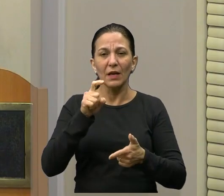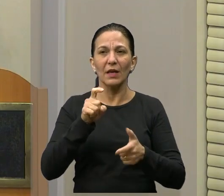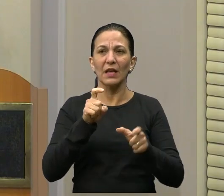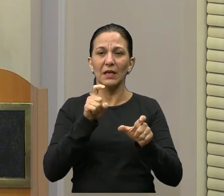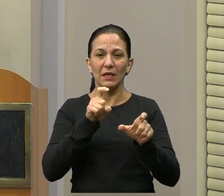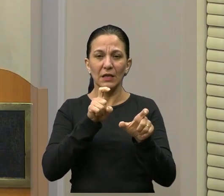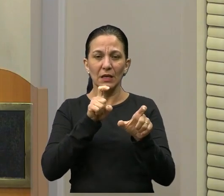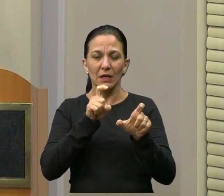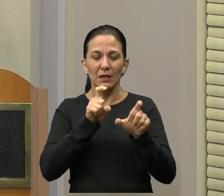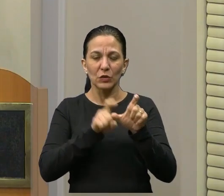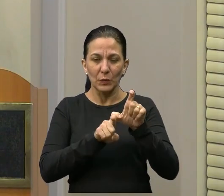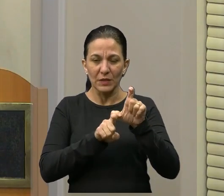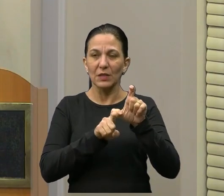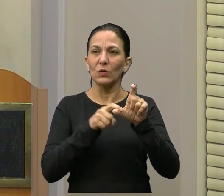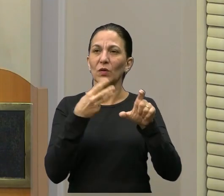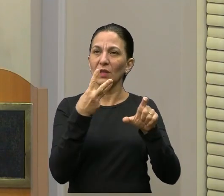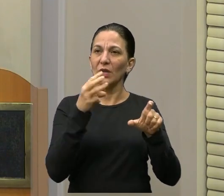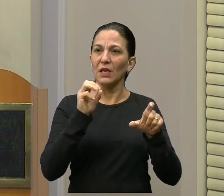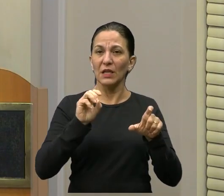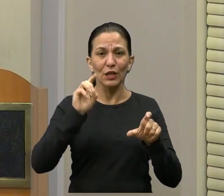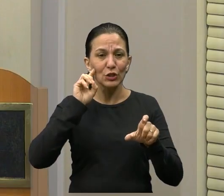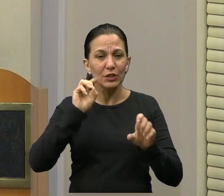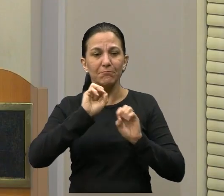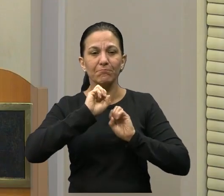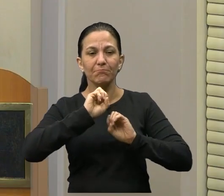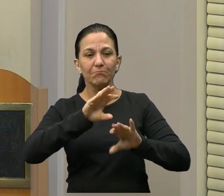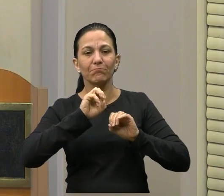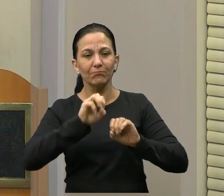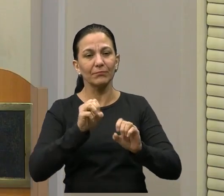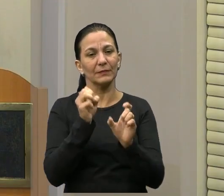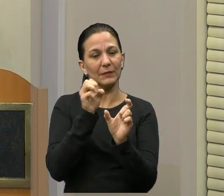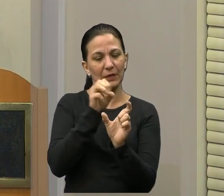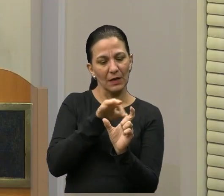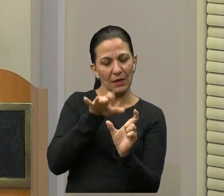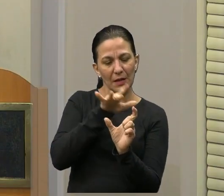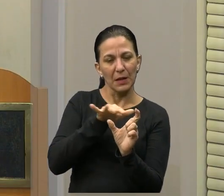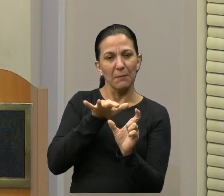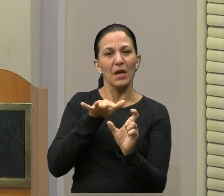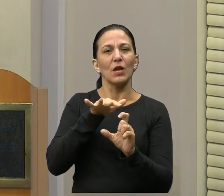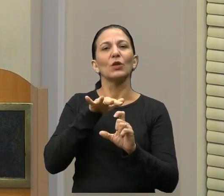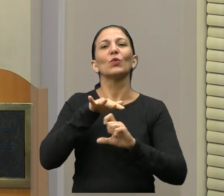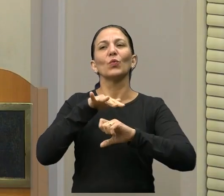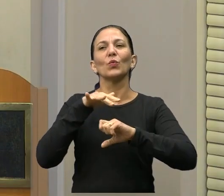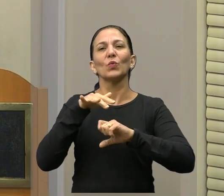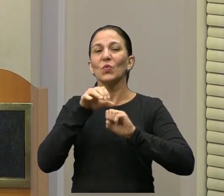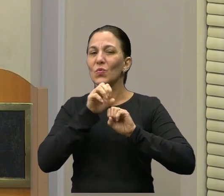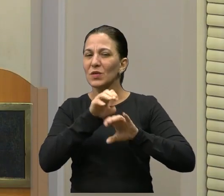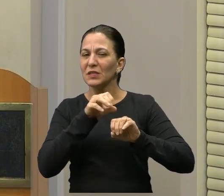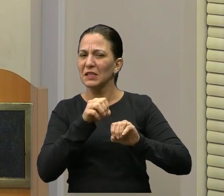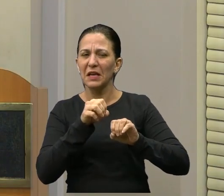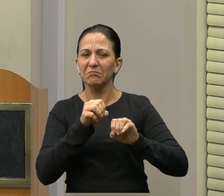30 dias, que deveria ser pedagógica para o seu letramento racial. Qual a coerência?